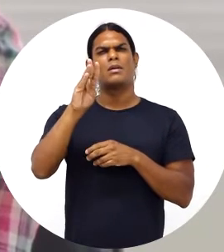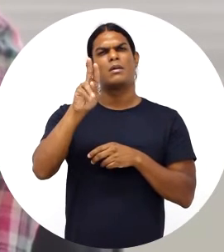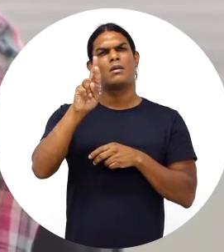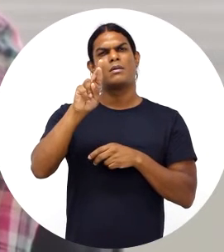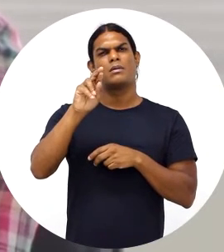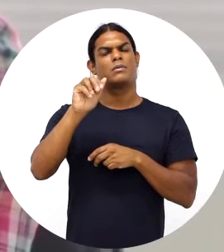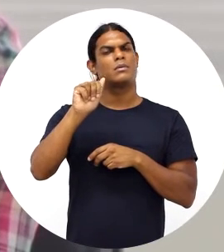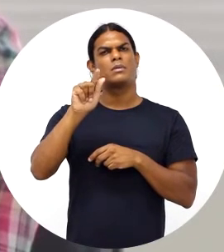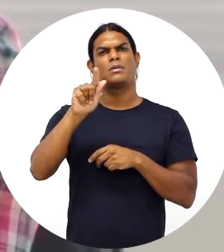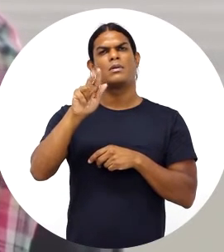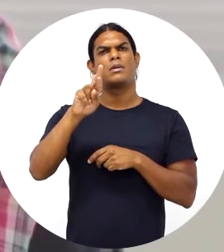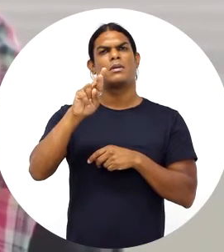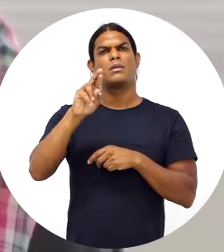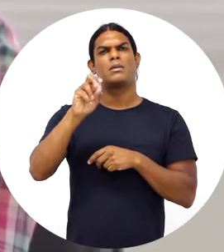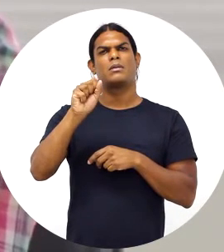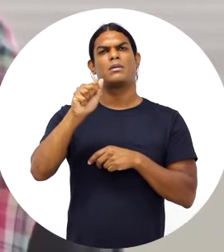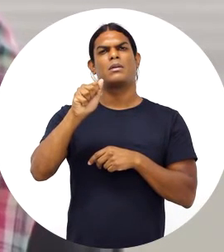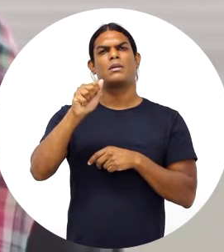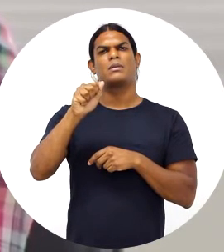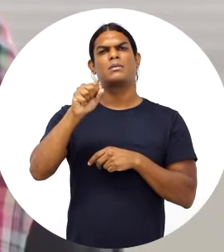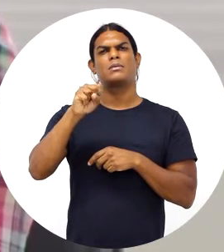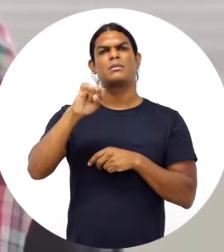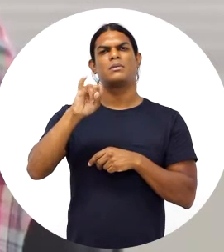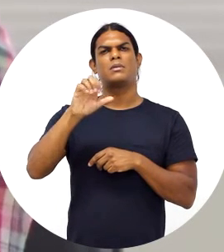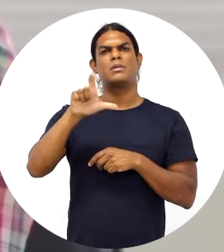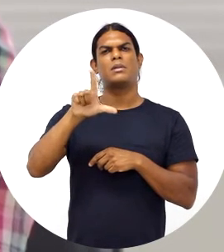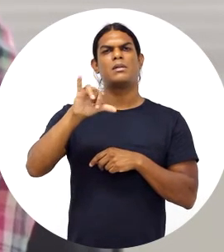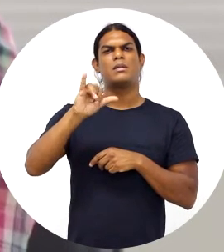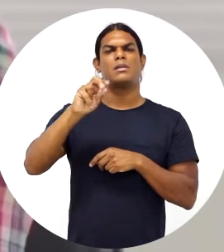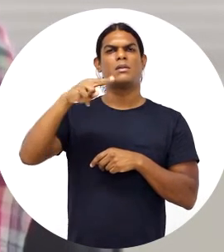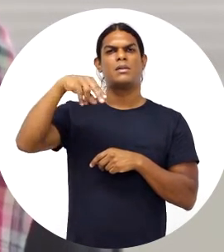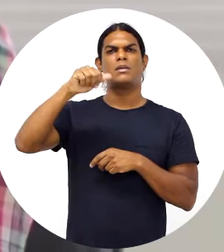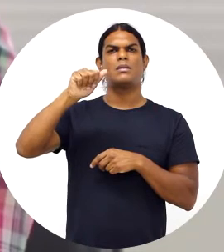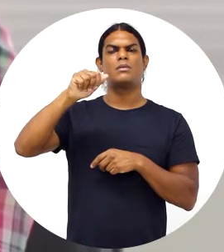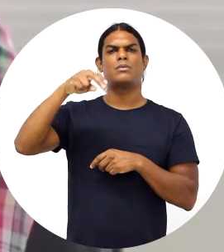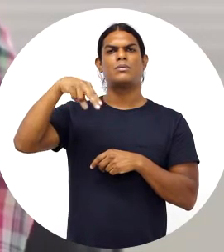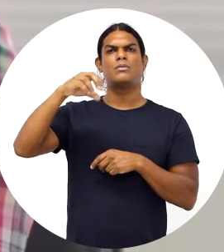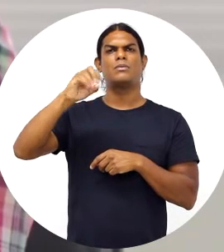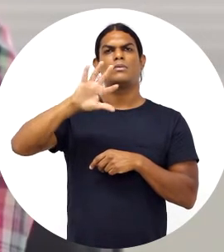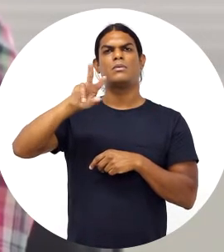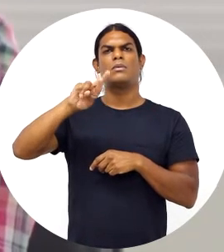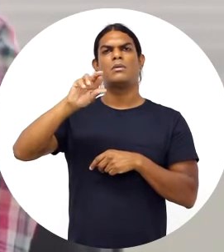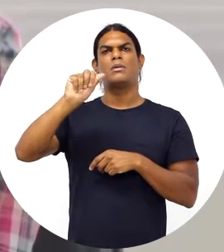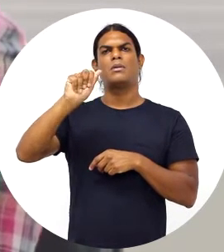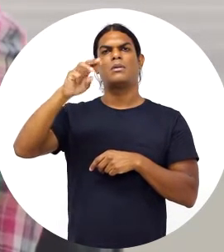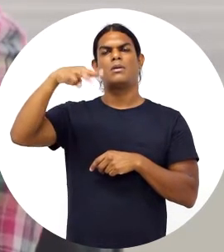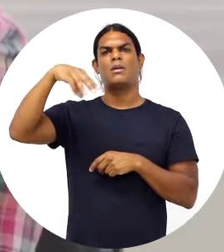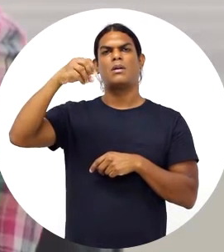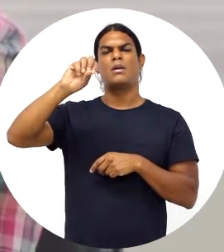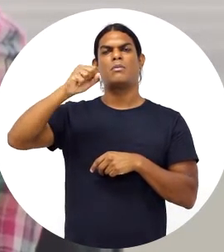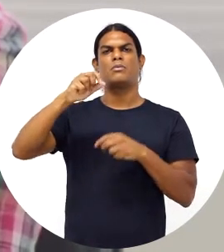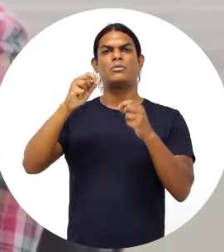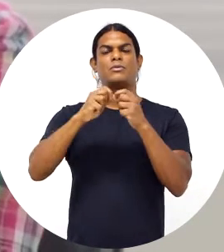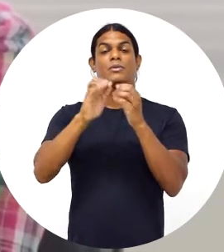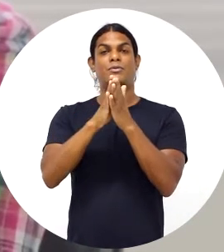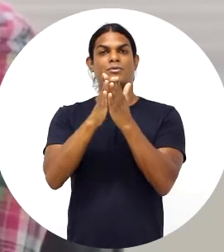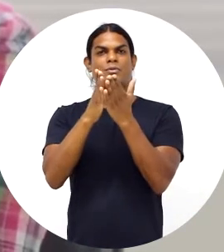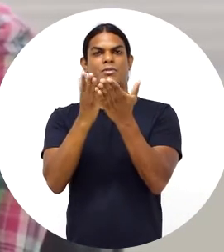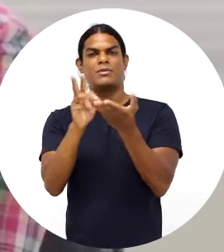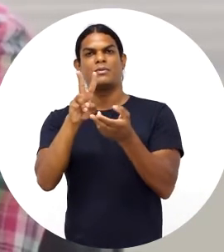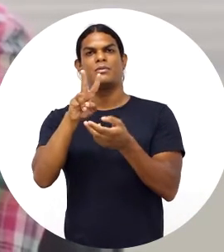Ramos comunicou muito sobre a realidade nordestina em seu livro Vidas Secas, né? Que, de certa